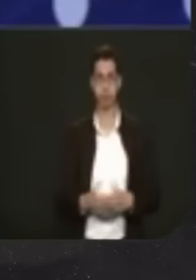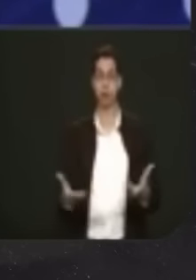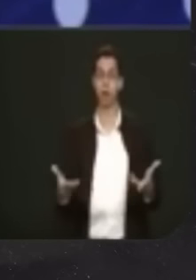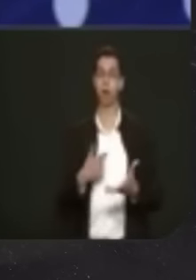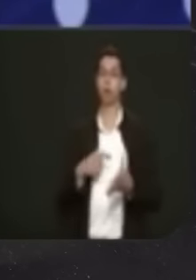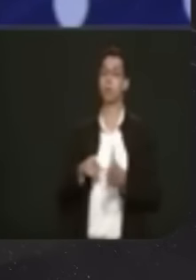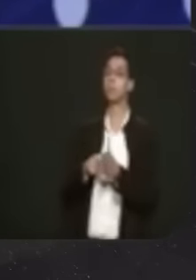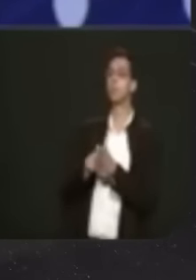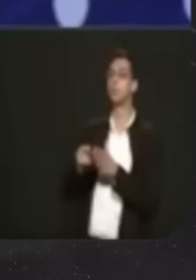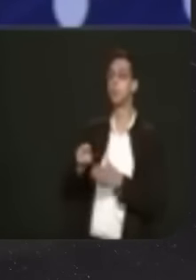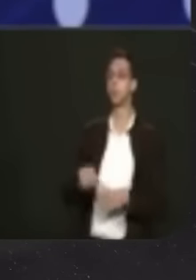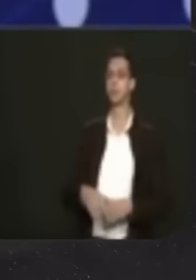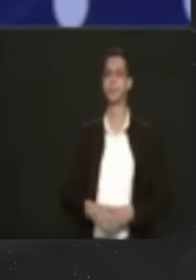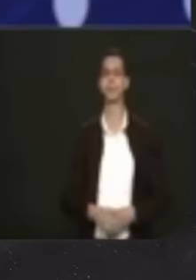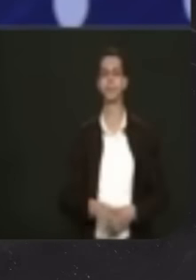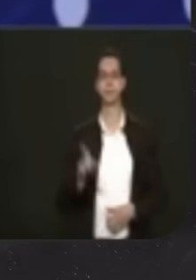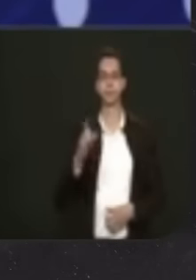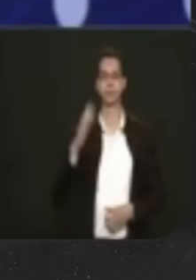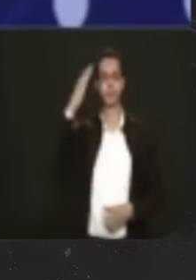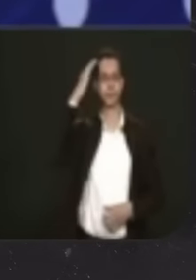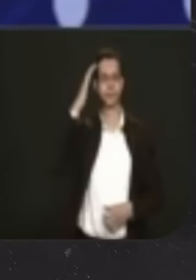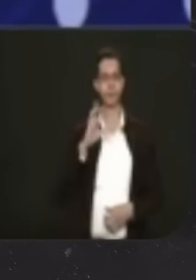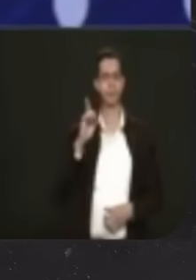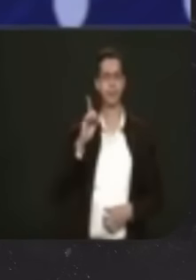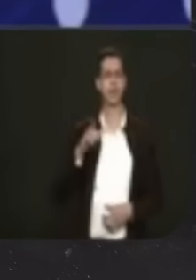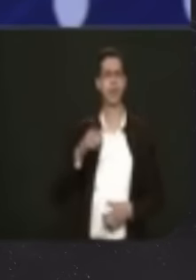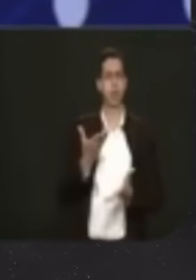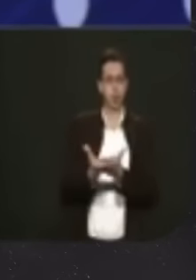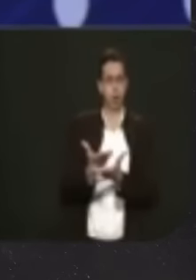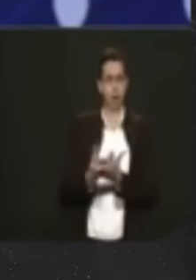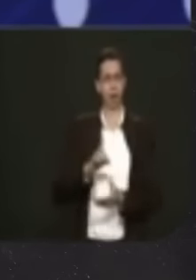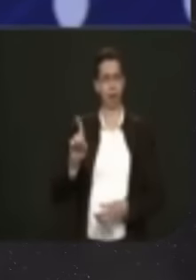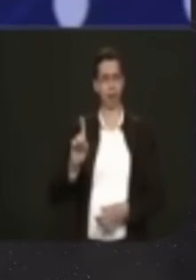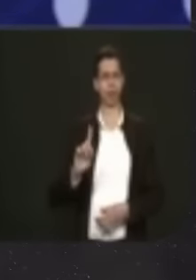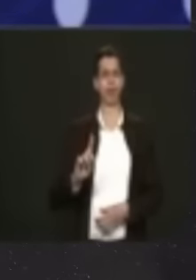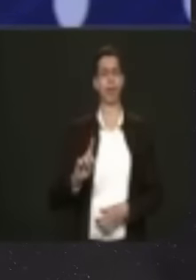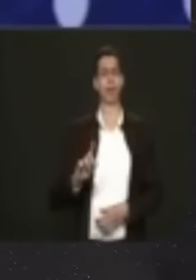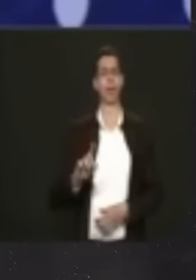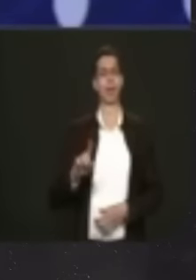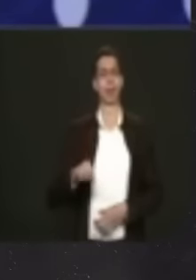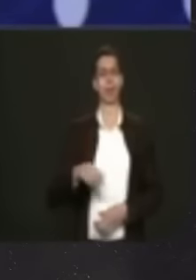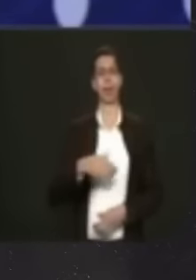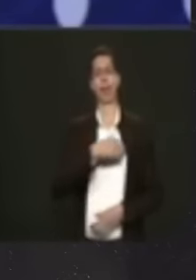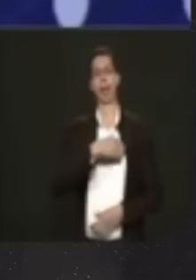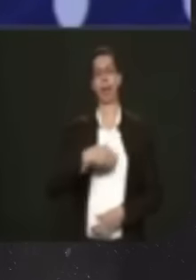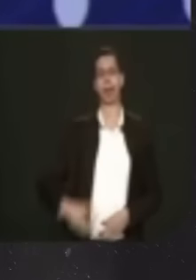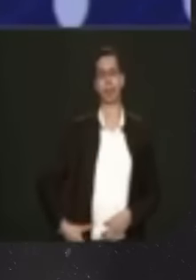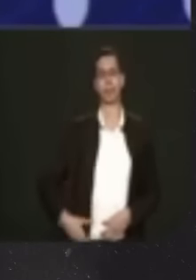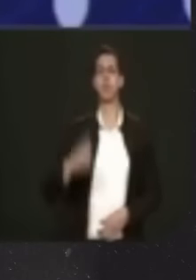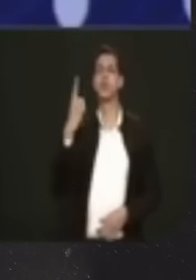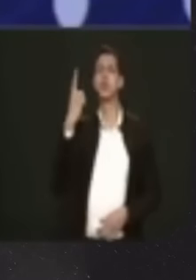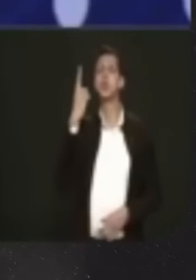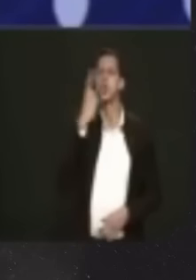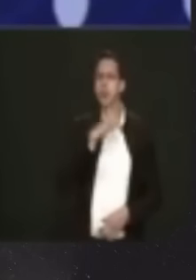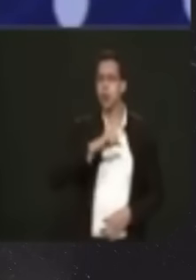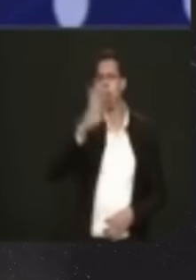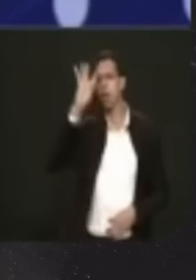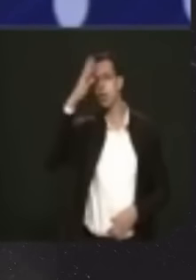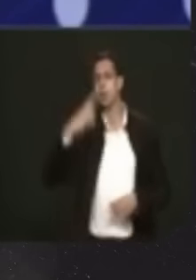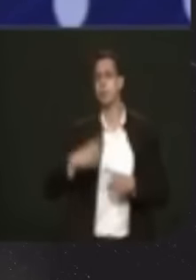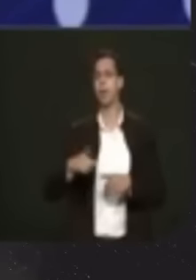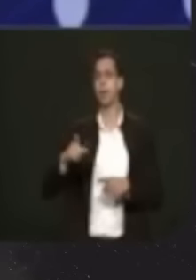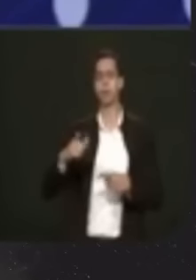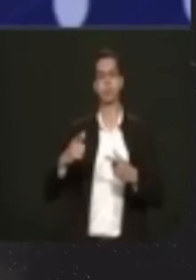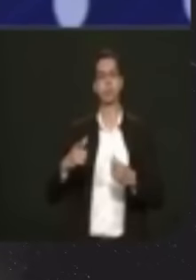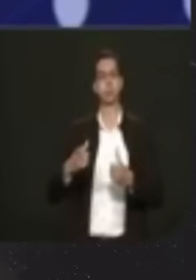você você acha que você que estudou em Harvard lá tinha essa eles conseguiram resolver já que eles estão tão adiantados em relação a nós eles